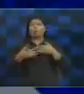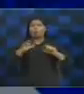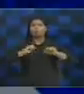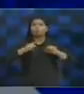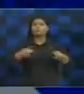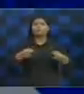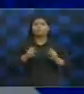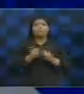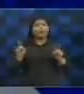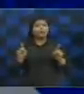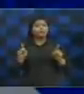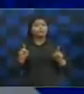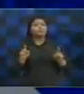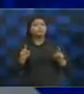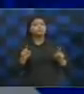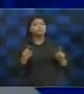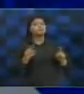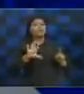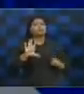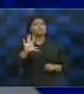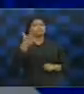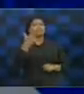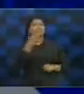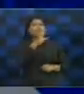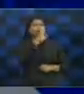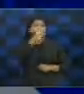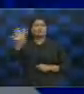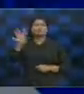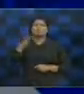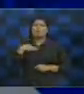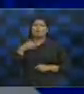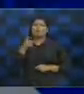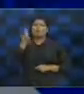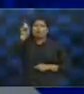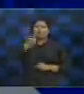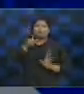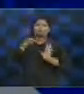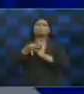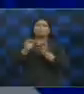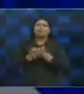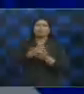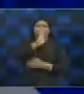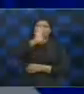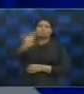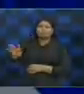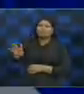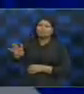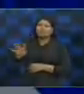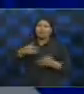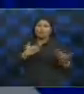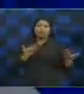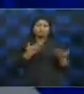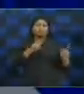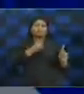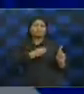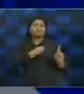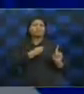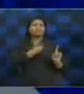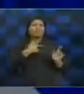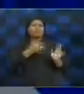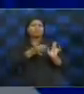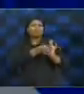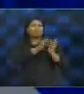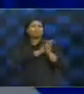fizeram para mim, atacando minha ex-esposa, usando minha companheira, falando mal de minha companheira de maneira